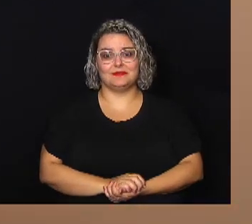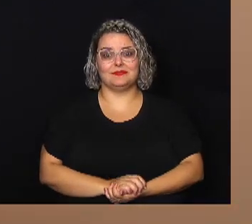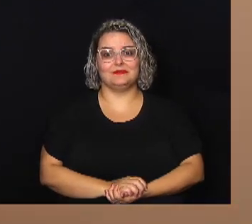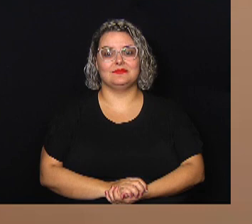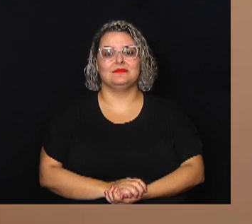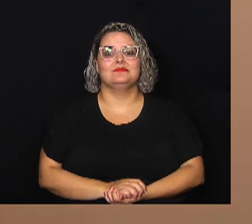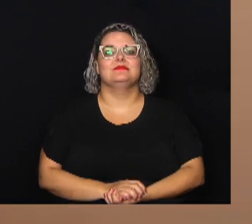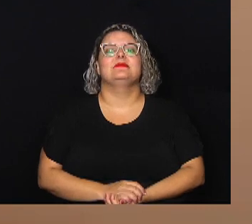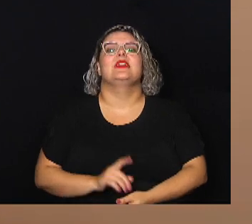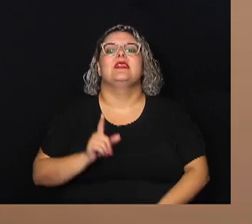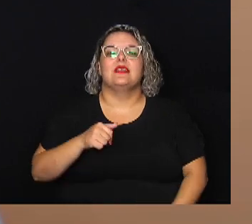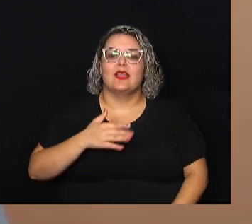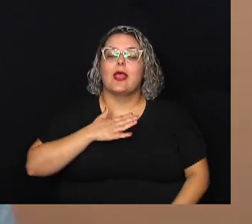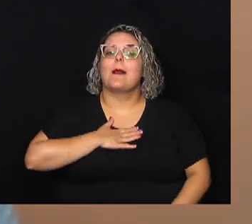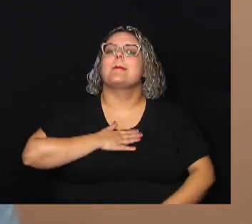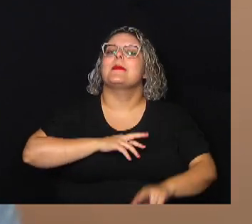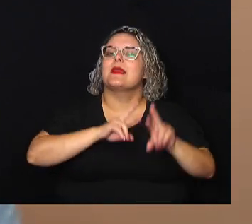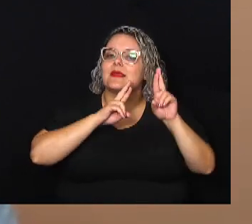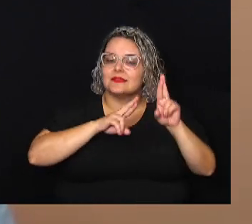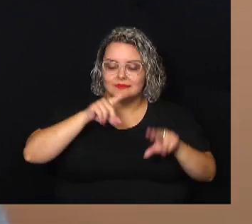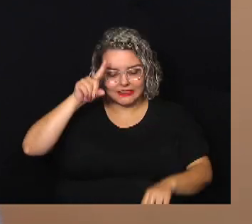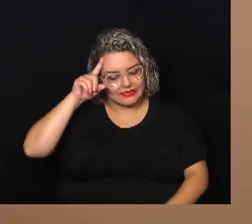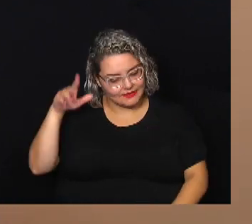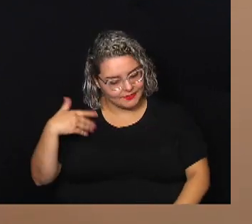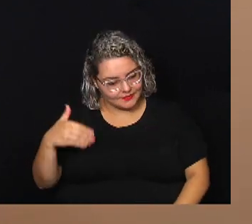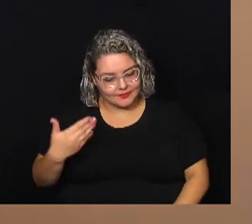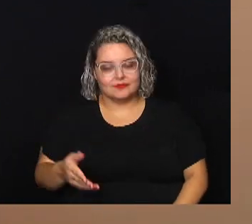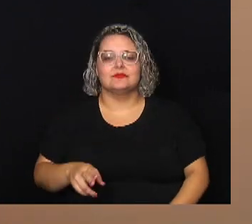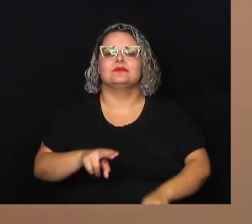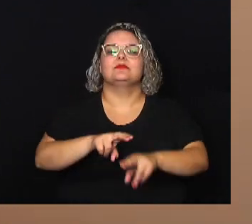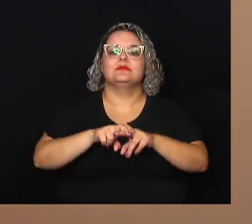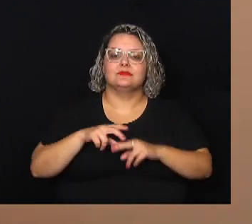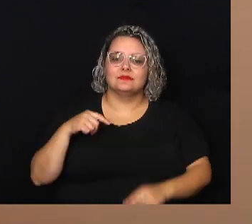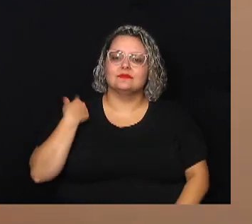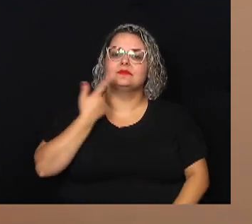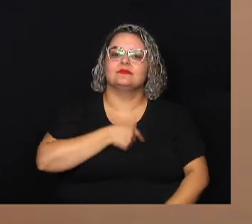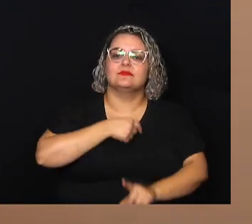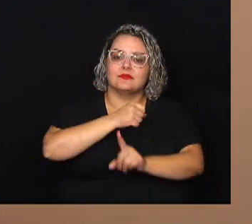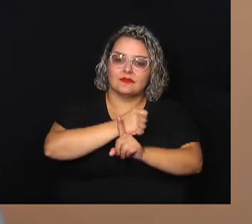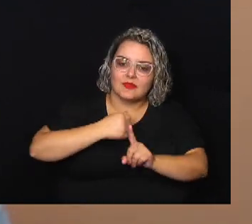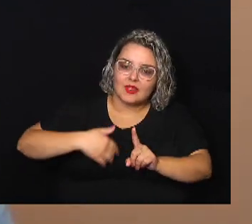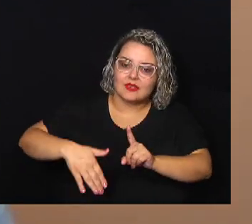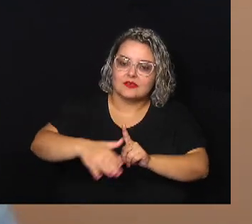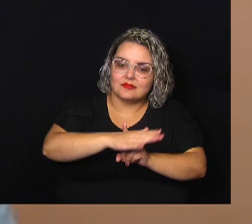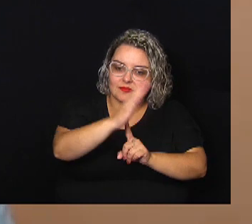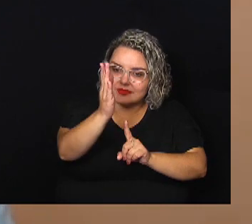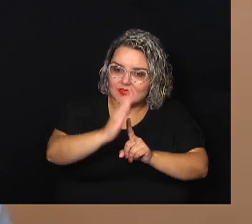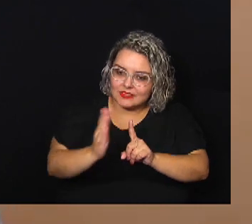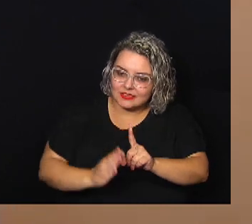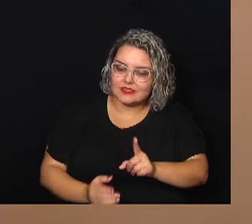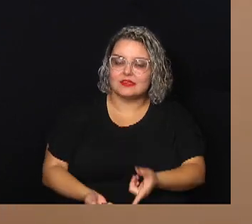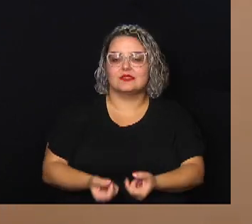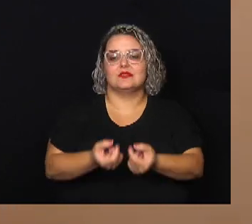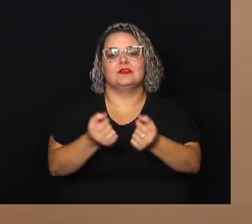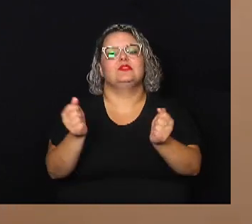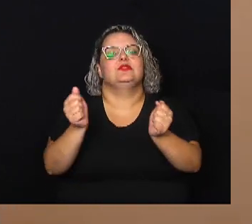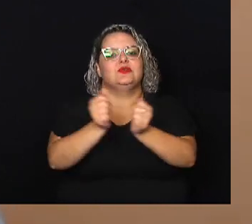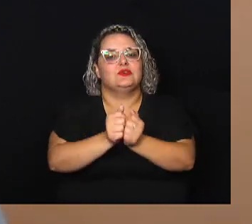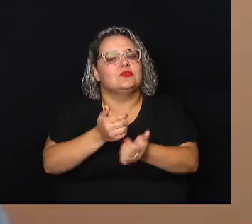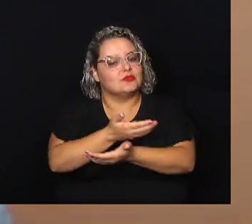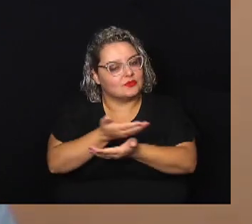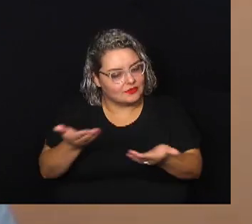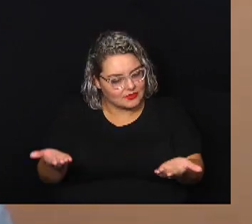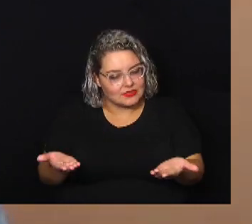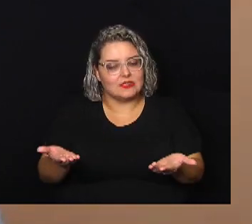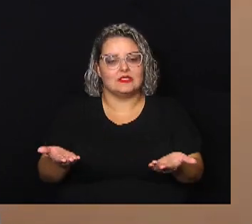Essa é a minha esperança diária, e é por isso que nós, da Sociedade Brasileira de Cirurgia Oncológica, estamos aqui com vocês hoje,